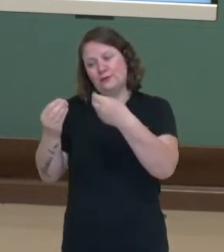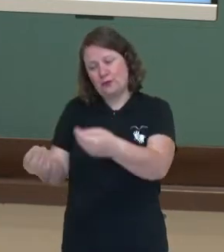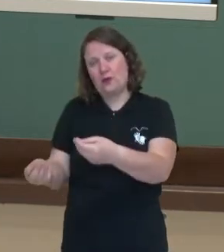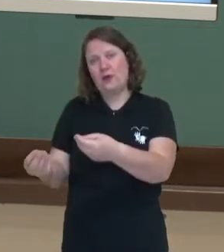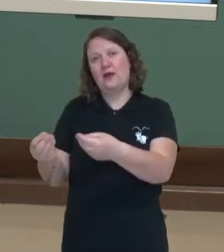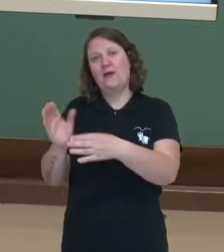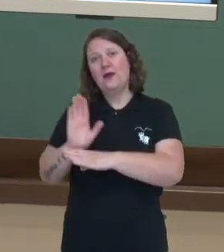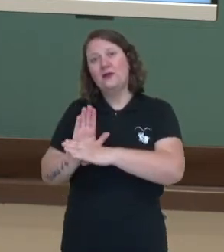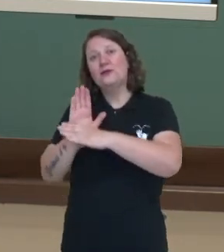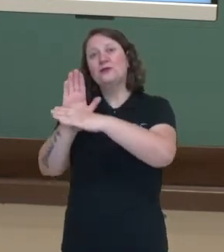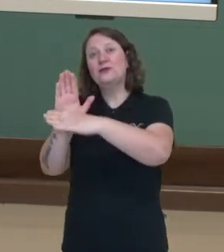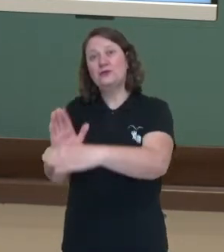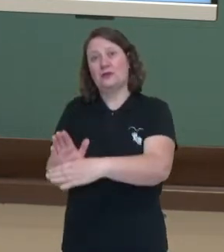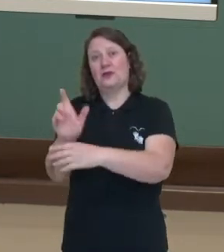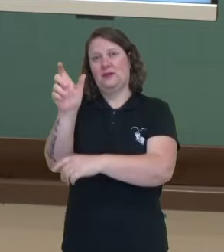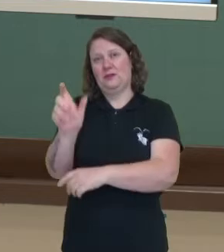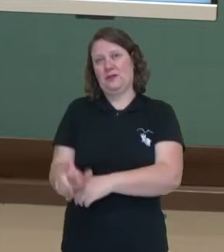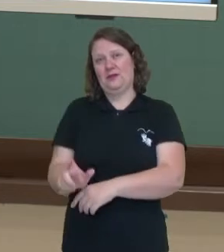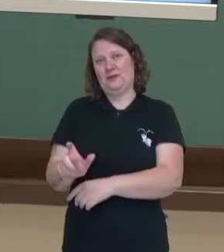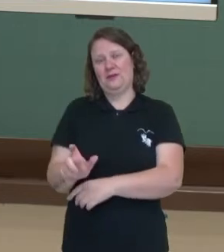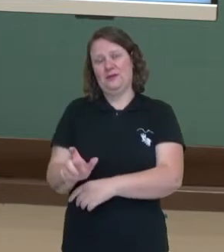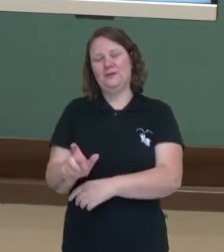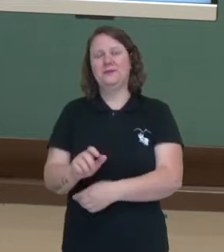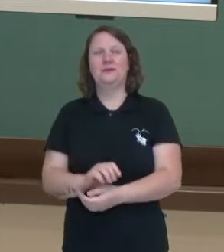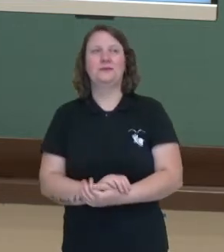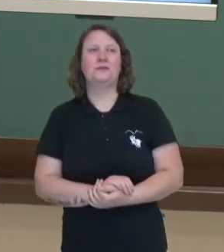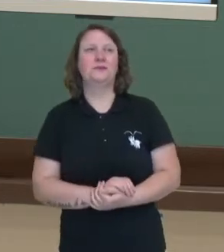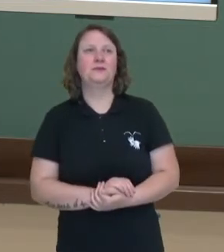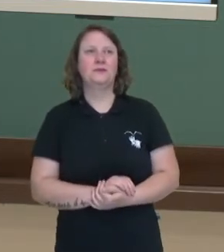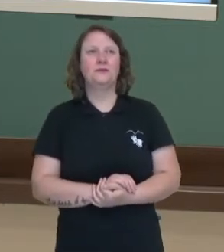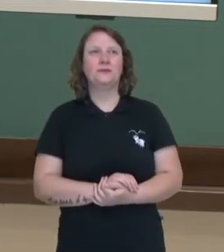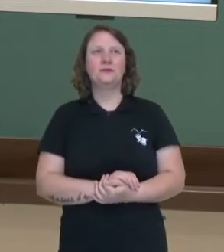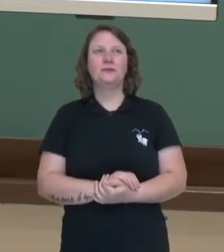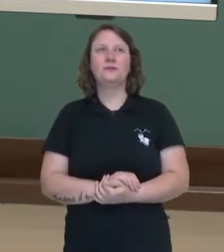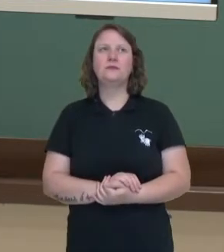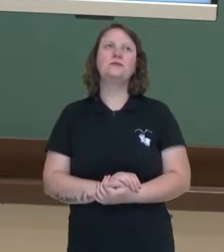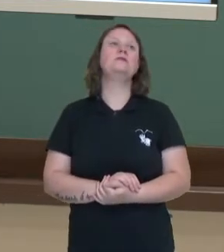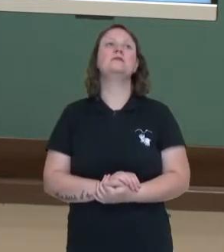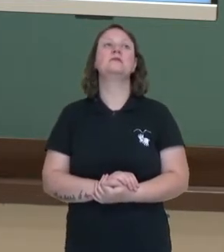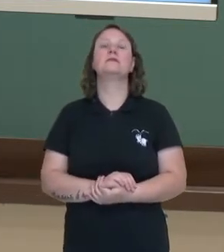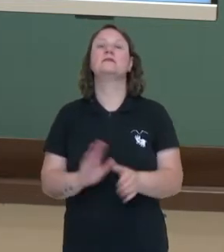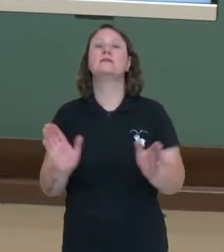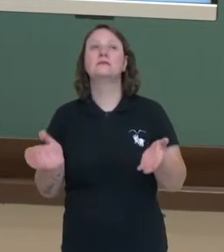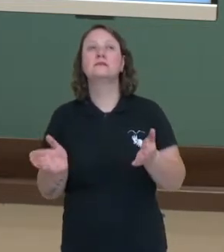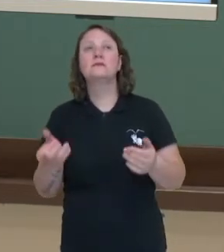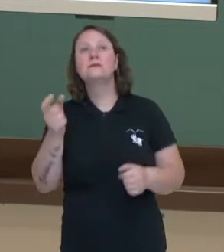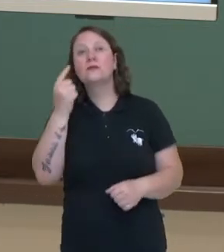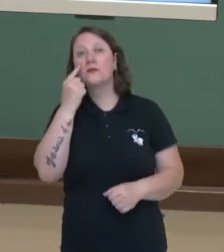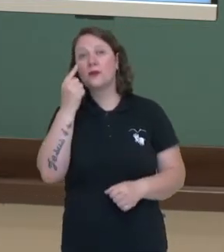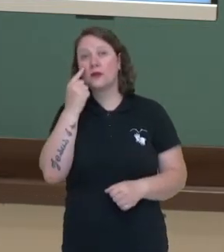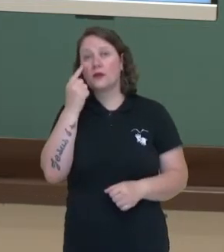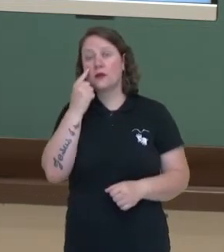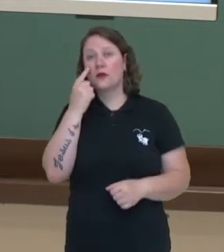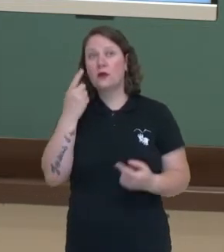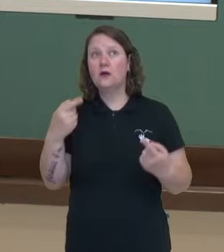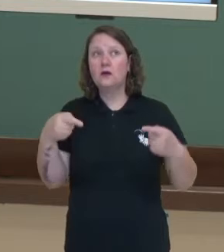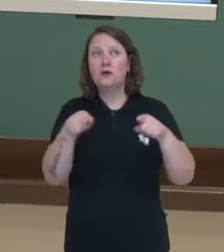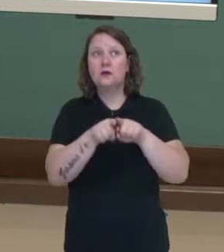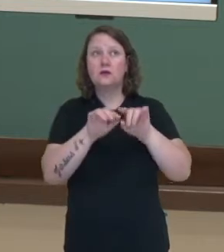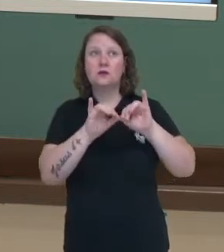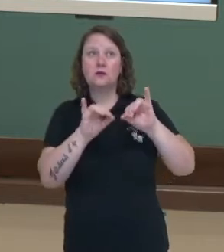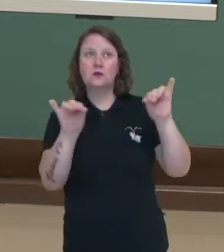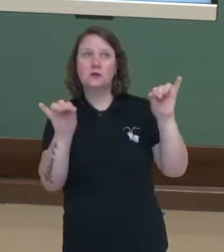aquela pessoa que irá receber. Certo? Vejamos agora, retomando ali a